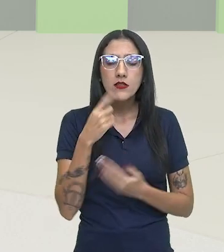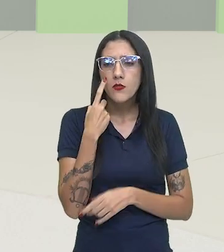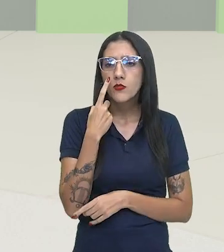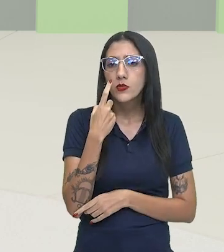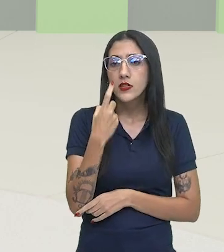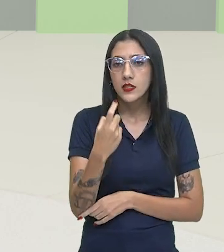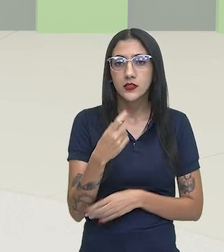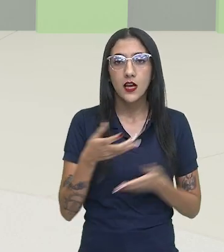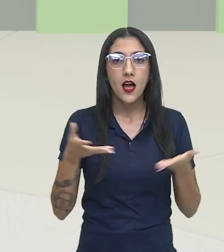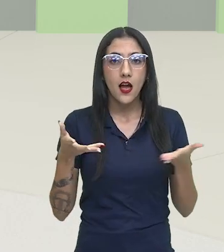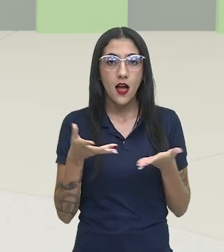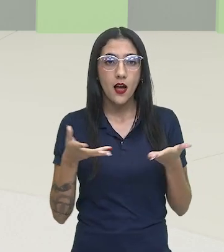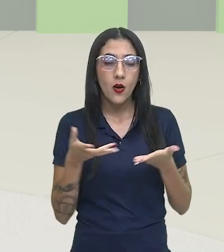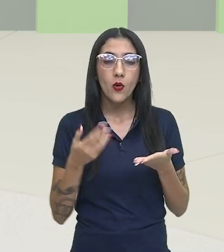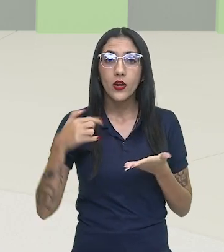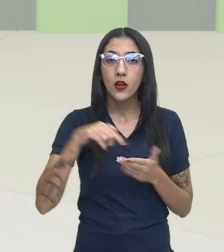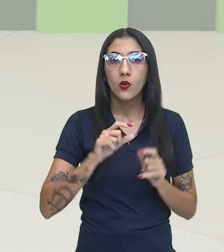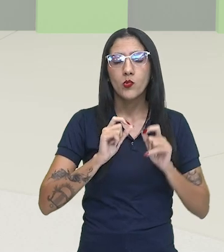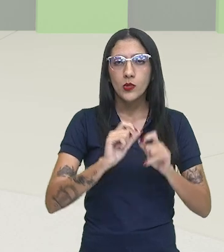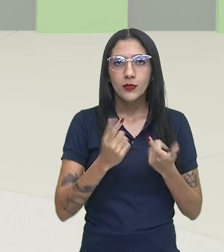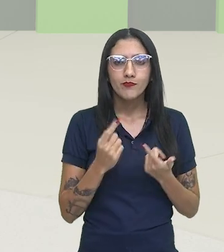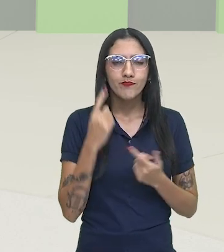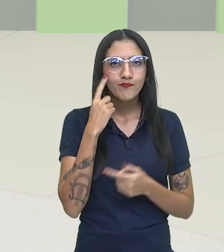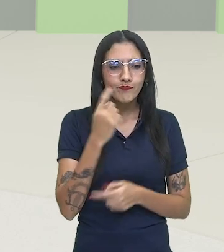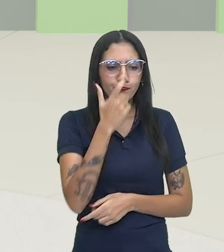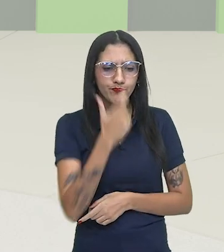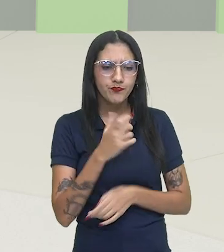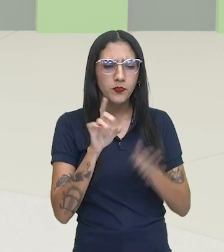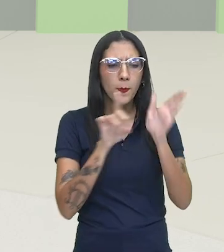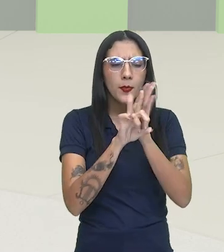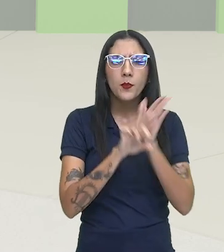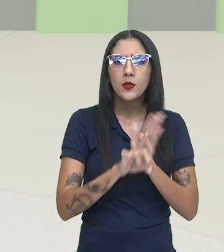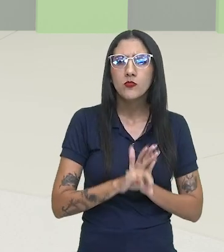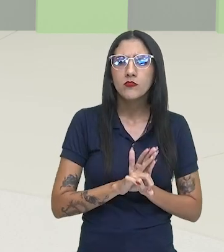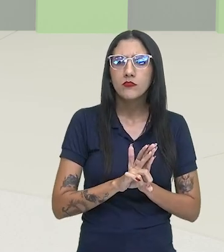leva os cientistas a fazerem perguntas